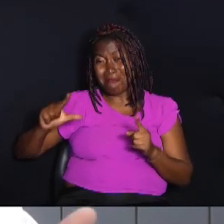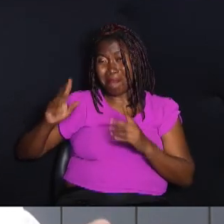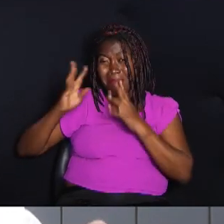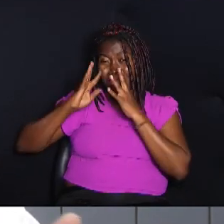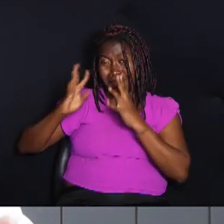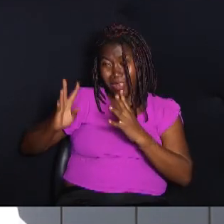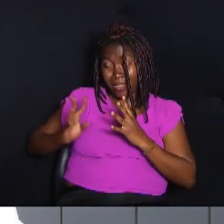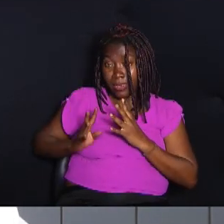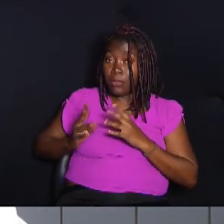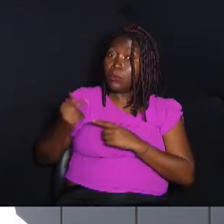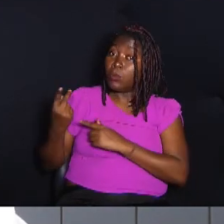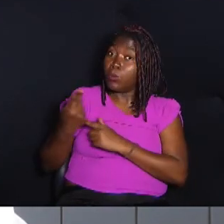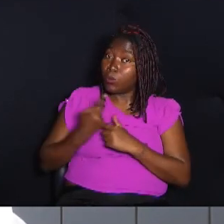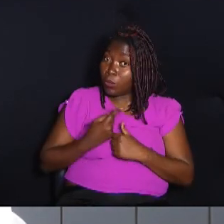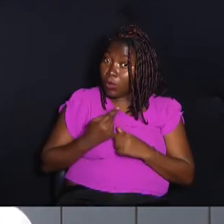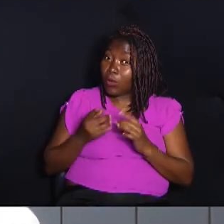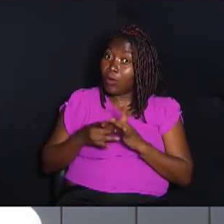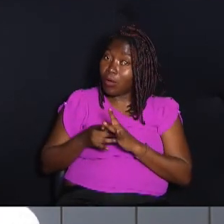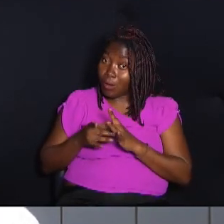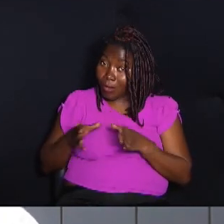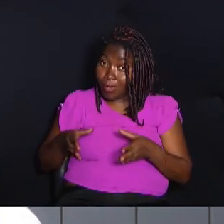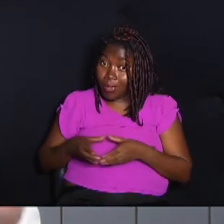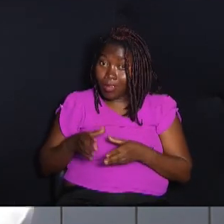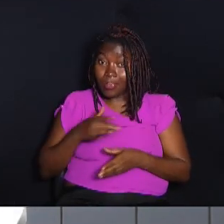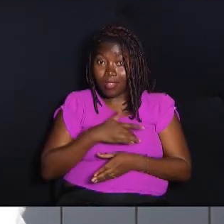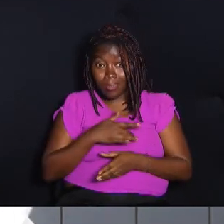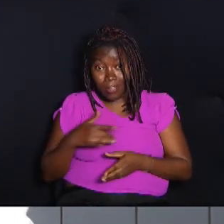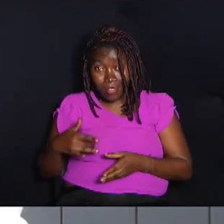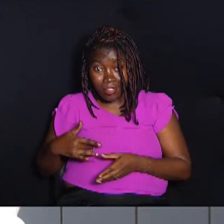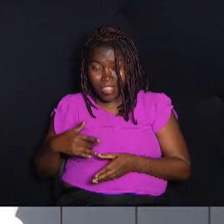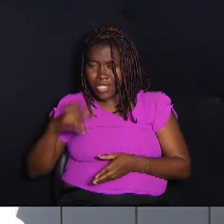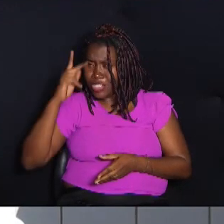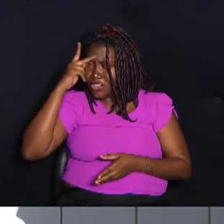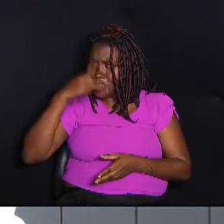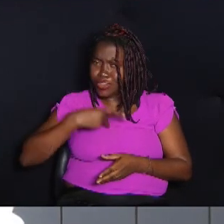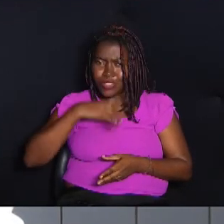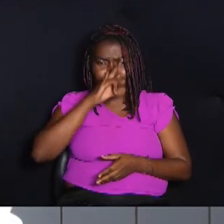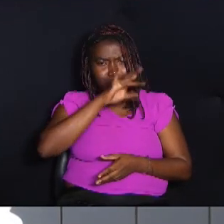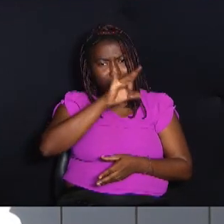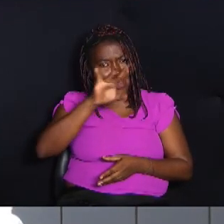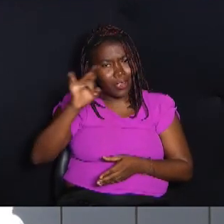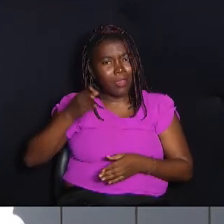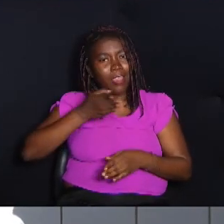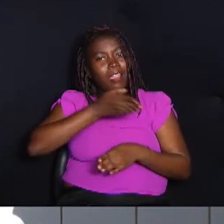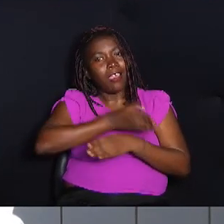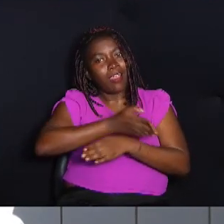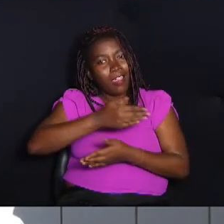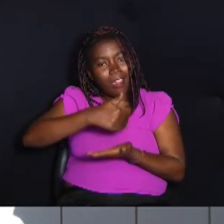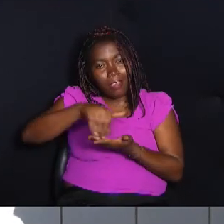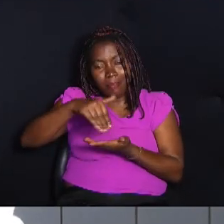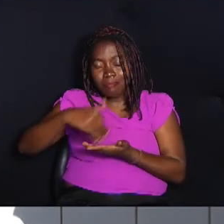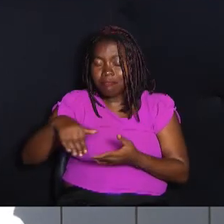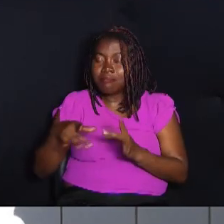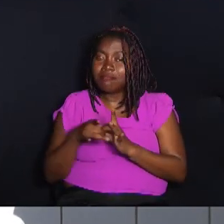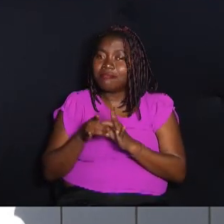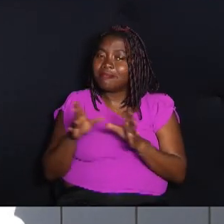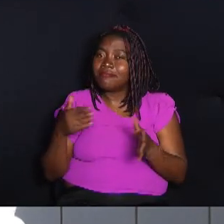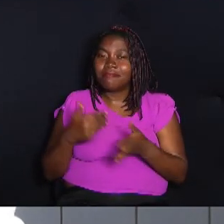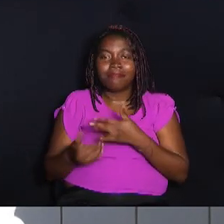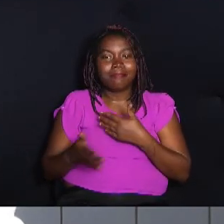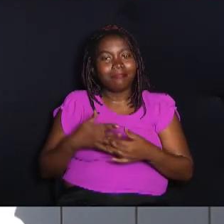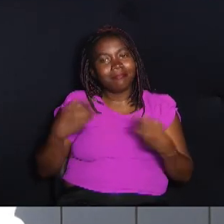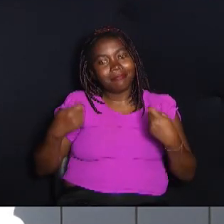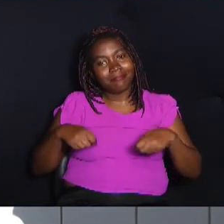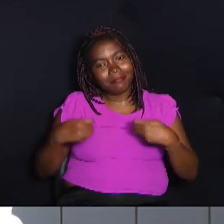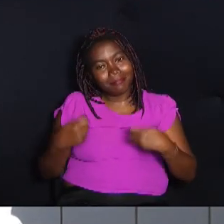a gente, nós estamos à disposição na Comissão de Saúde, individualmente nos gabinetes, e claro, nós estamos à disposição quando você precisar para